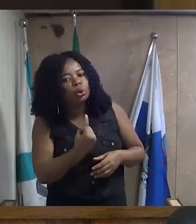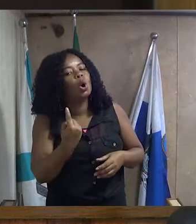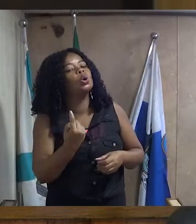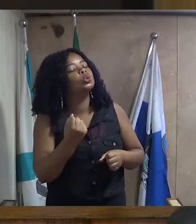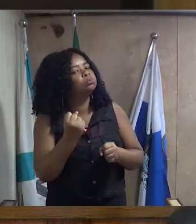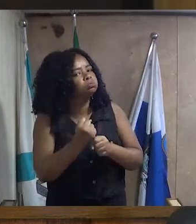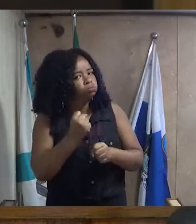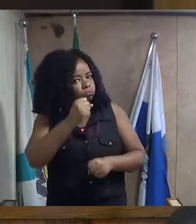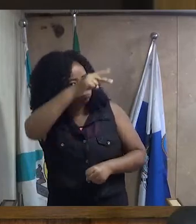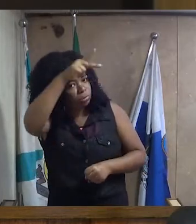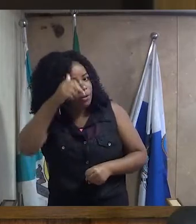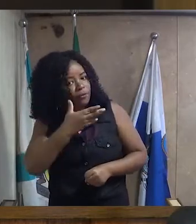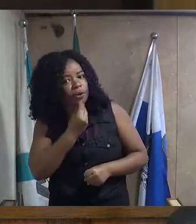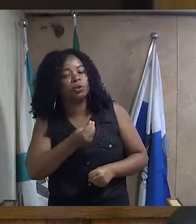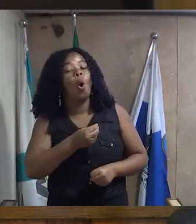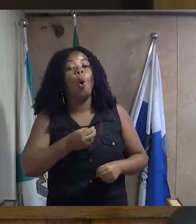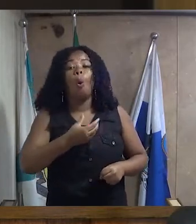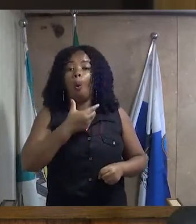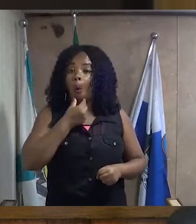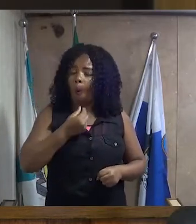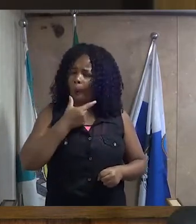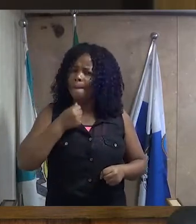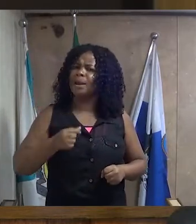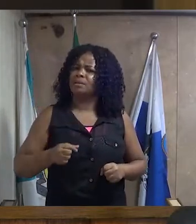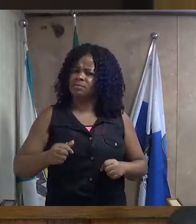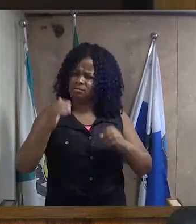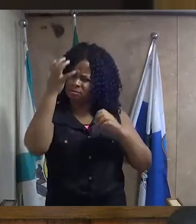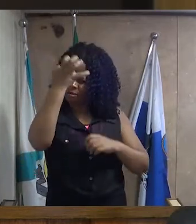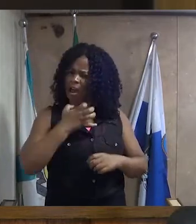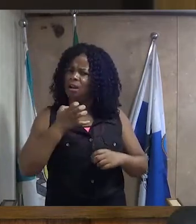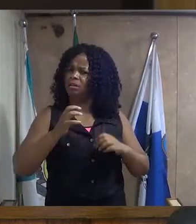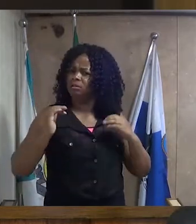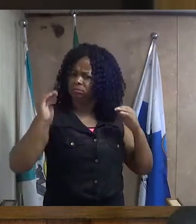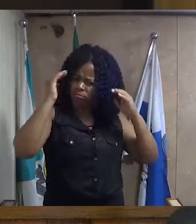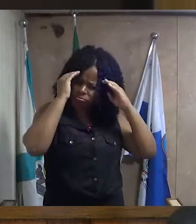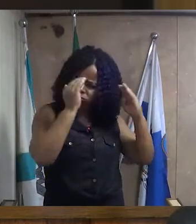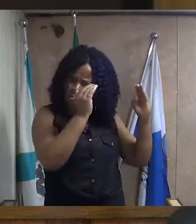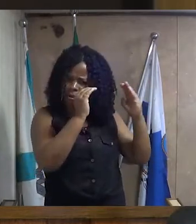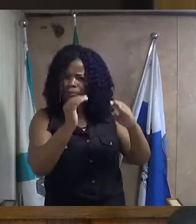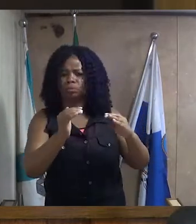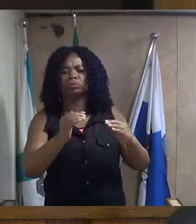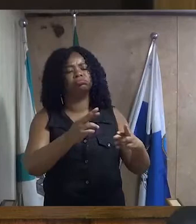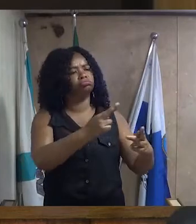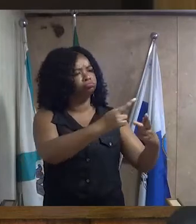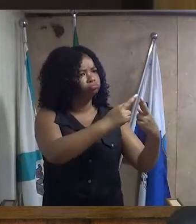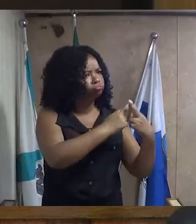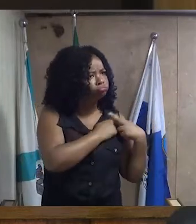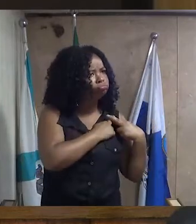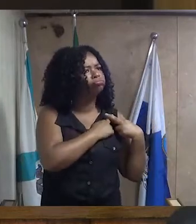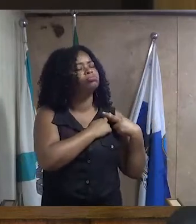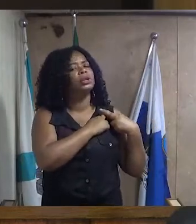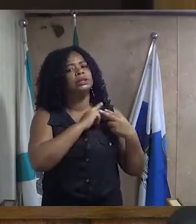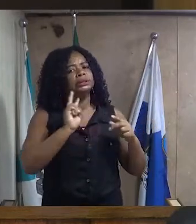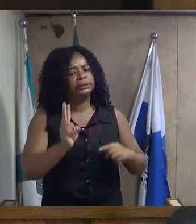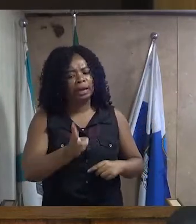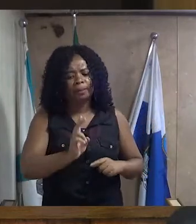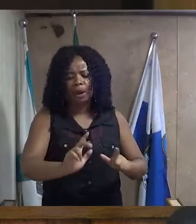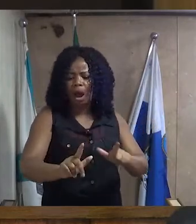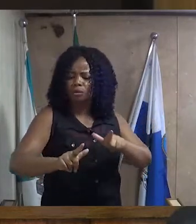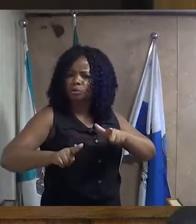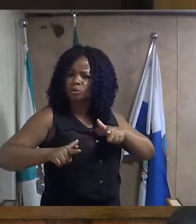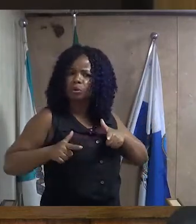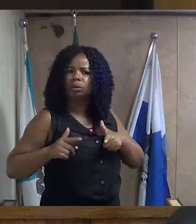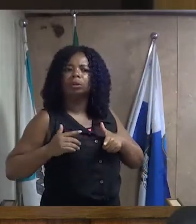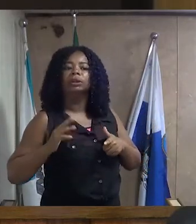de responsabilidade e comprometido, tem um espírito público, que todas as suas ações ele vai à